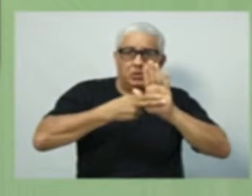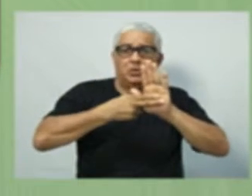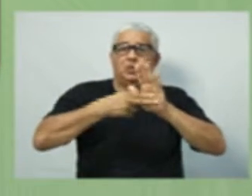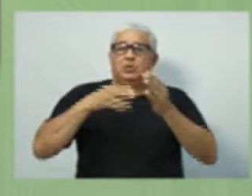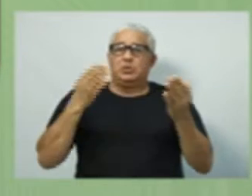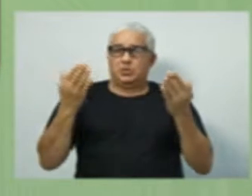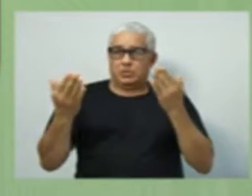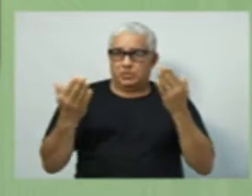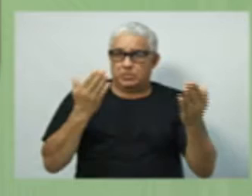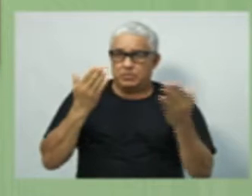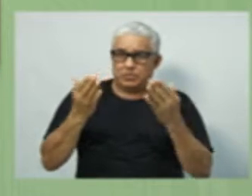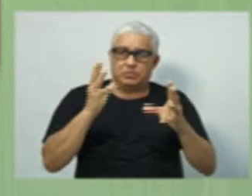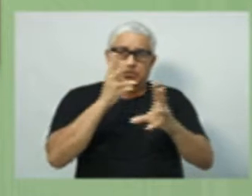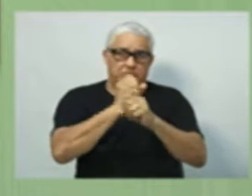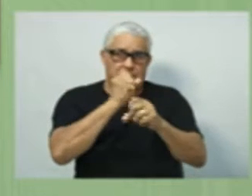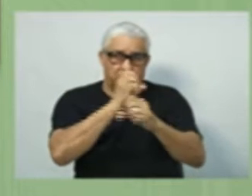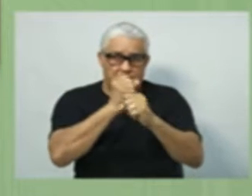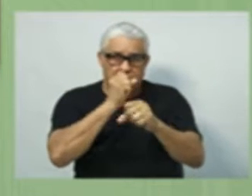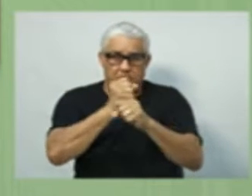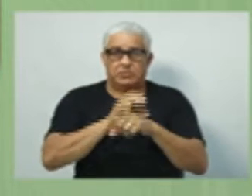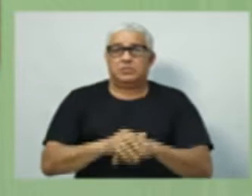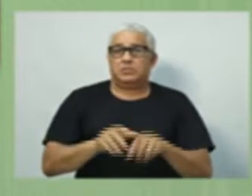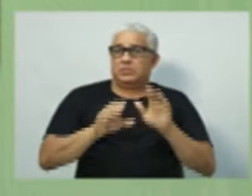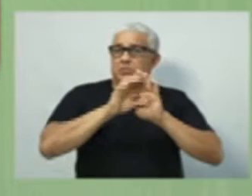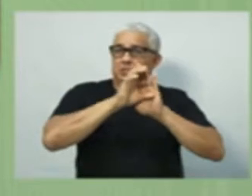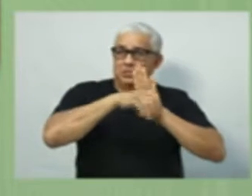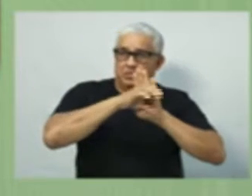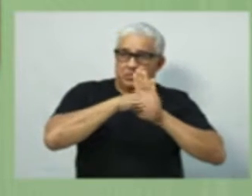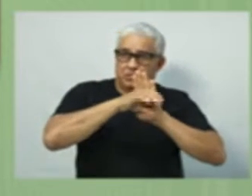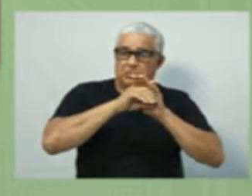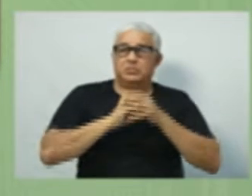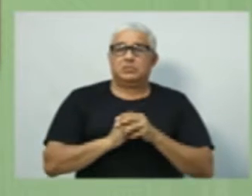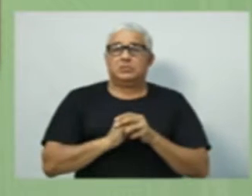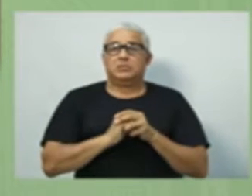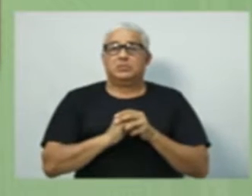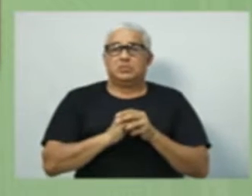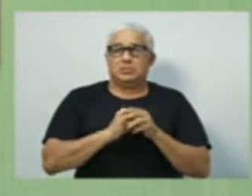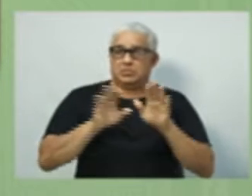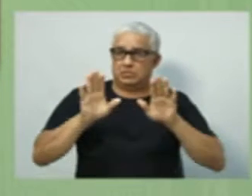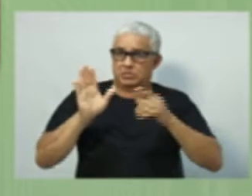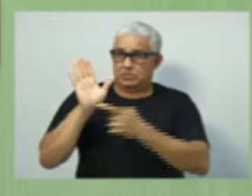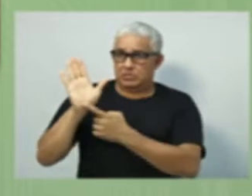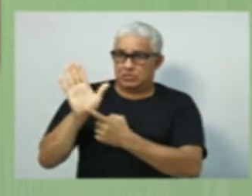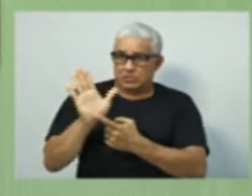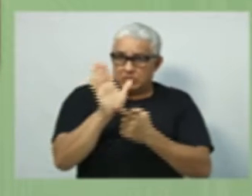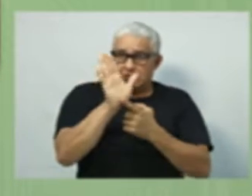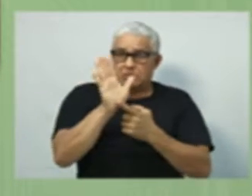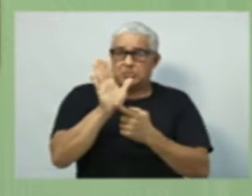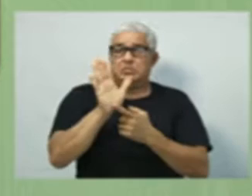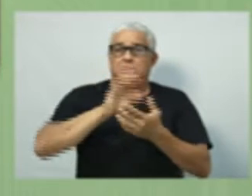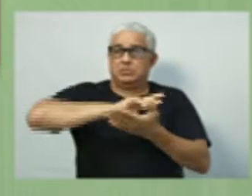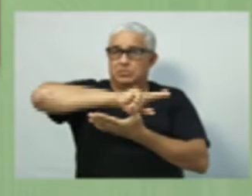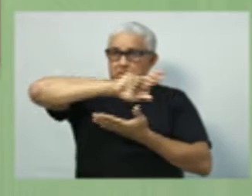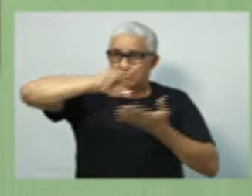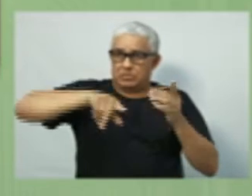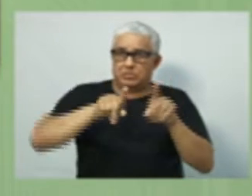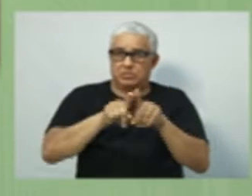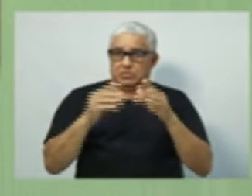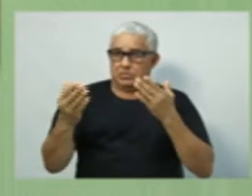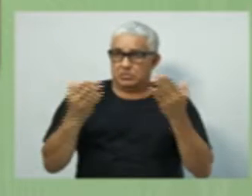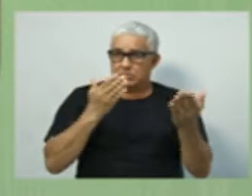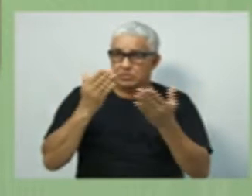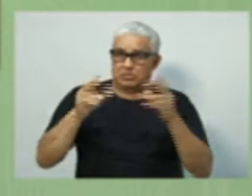emoções contábeis os conceitos dessas demonstrações não falar sobre a análise das demonstrações